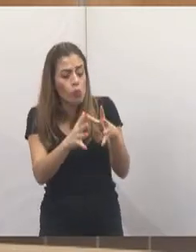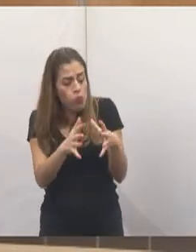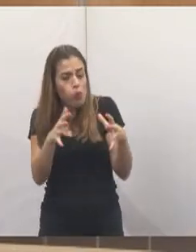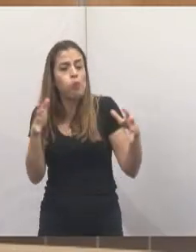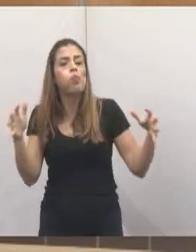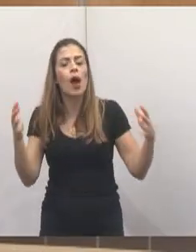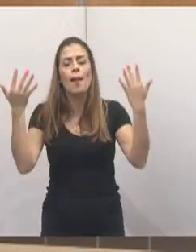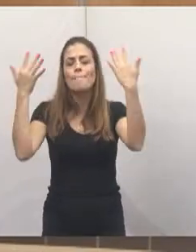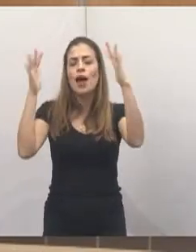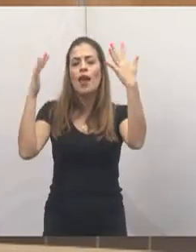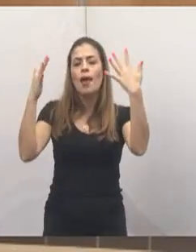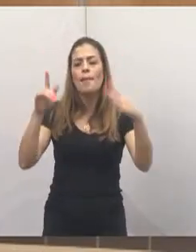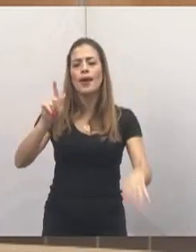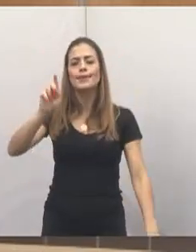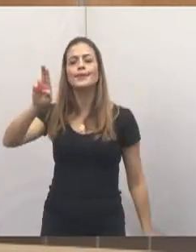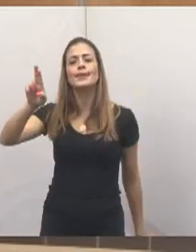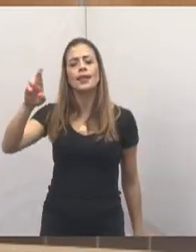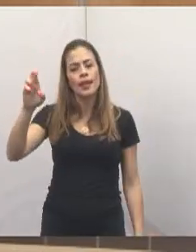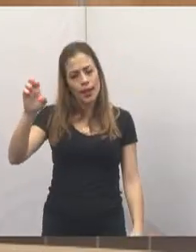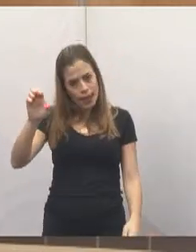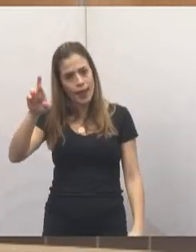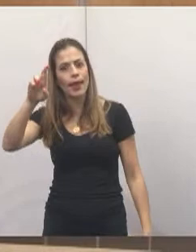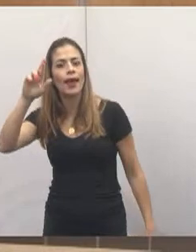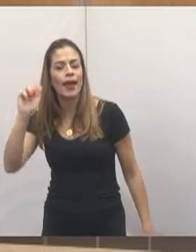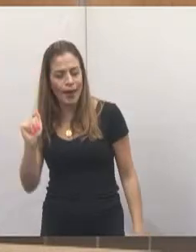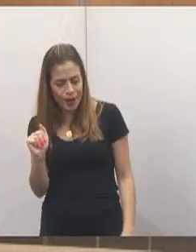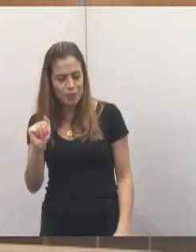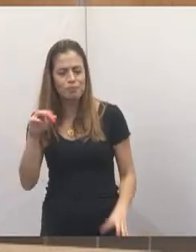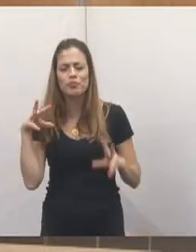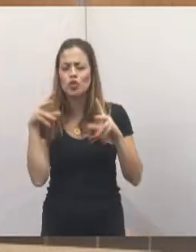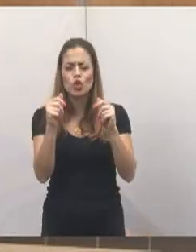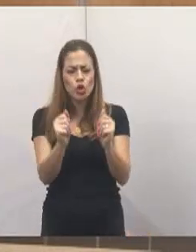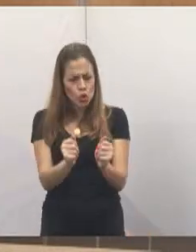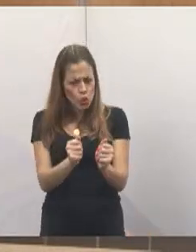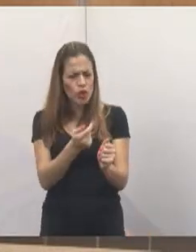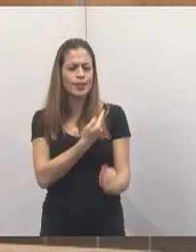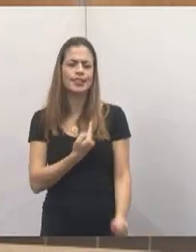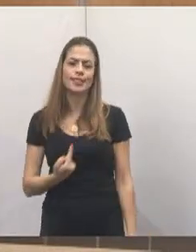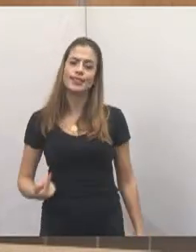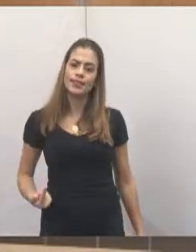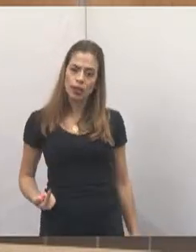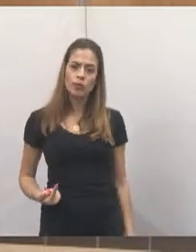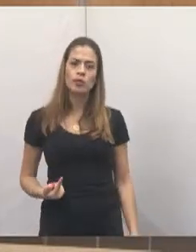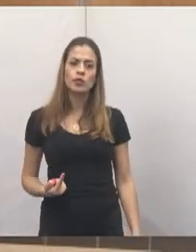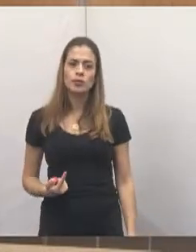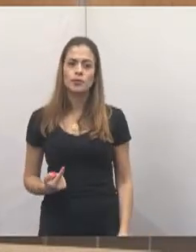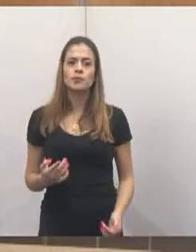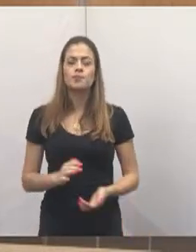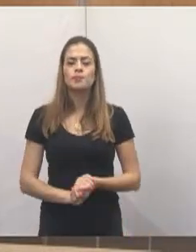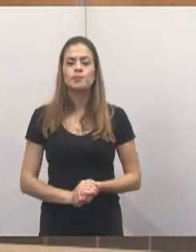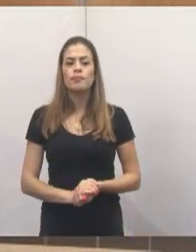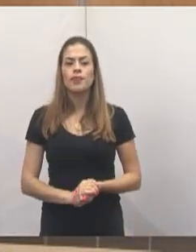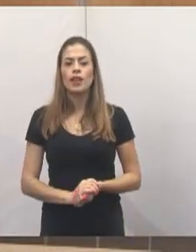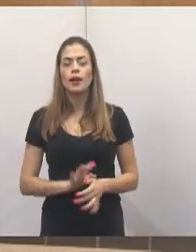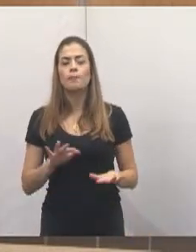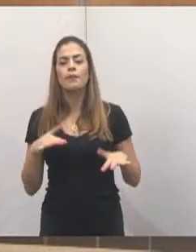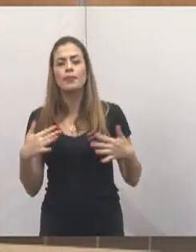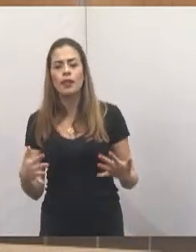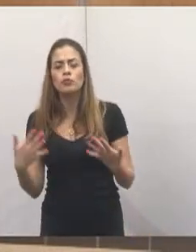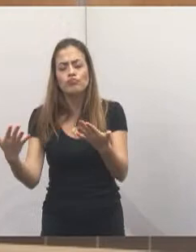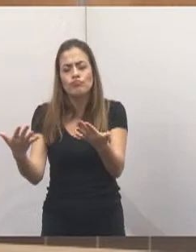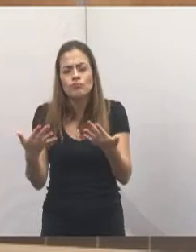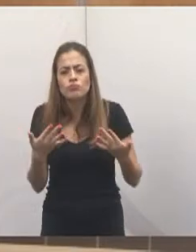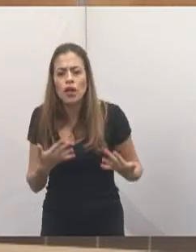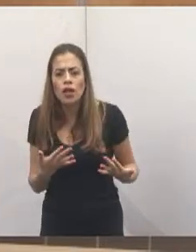Parabéns, Guerra, a toda a diretoria aí pela gestão. Além de uma nova estrutura física para atendimento da classe e a realização